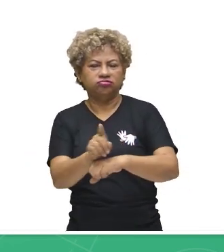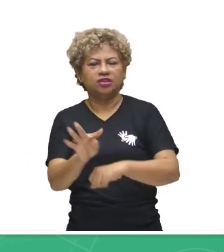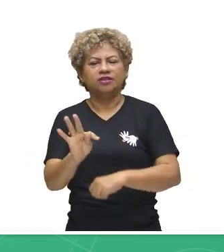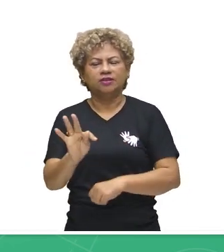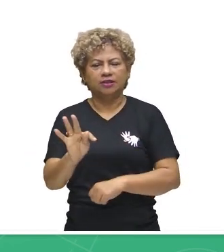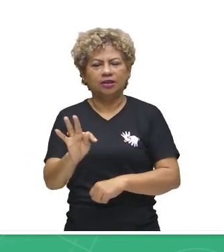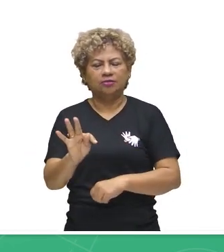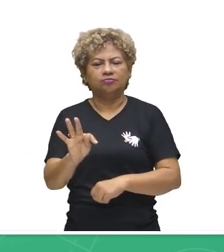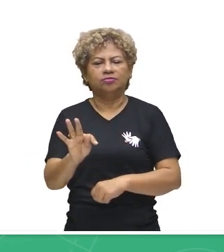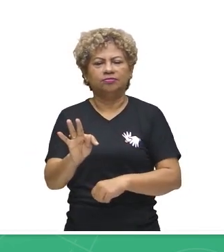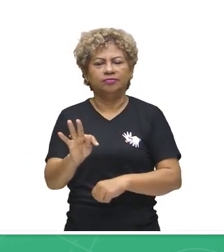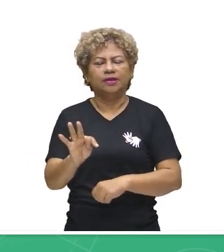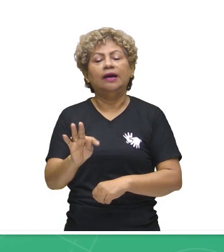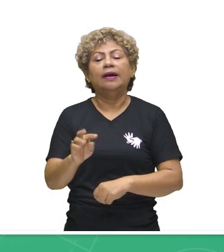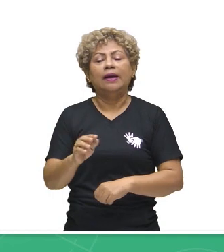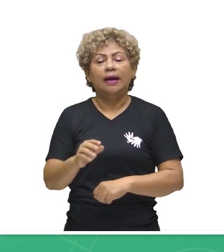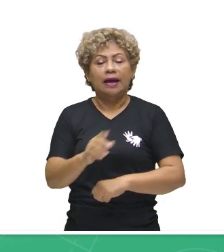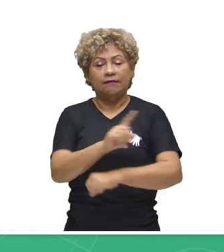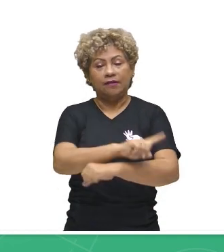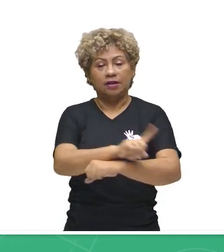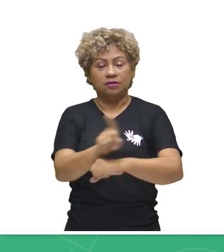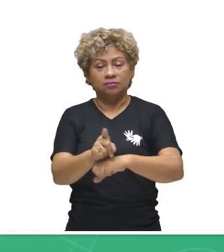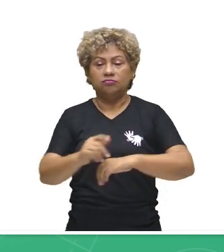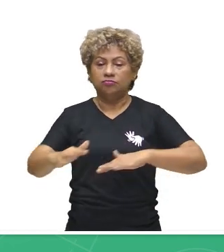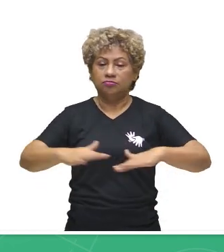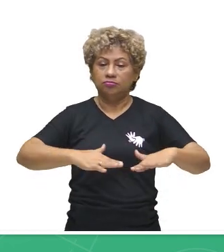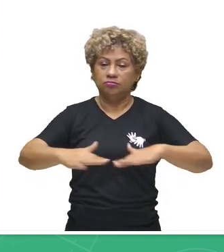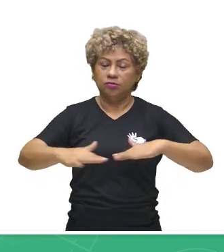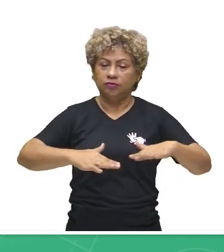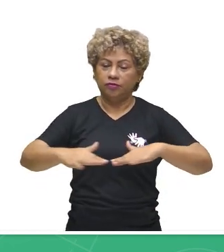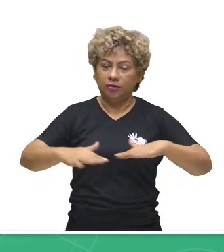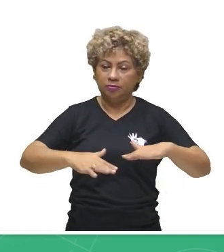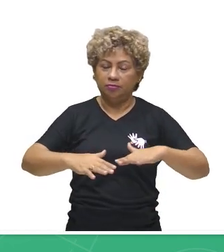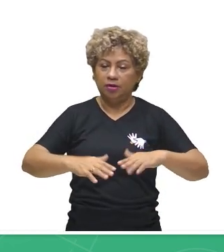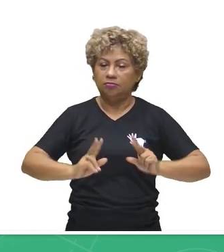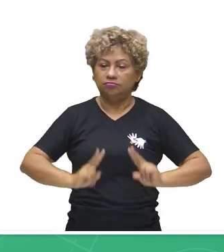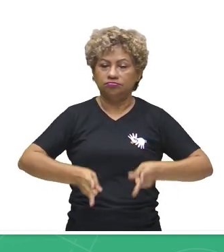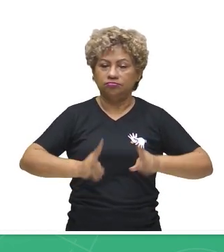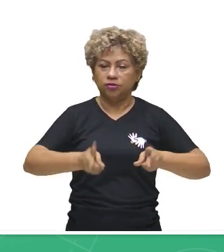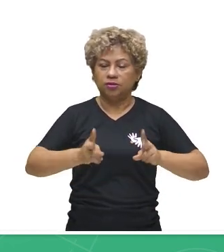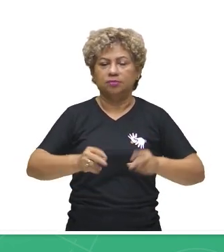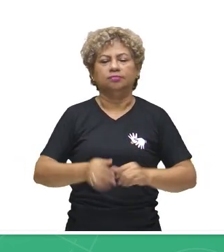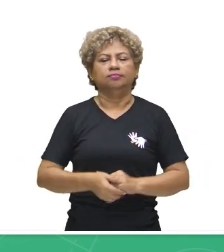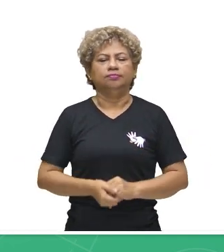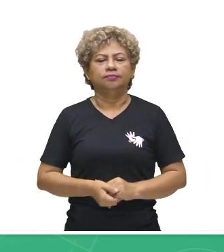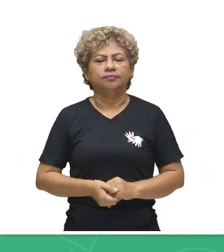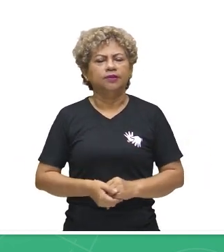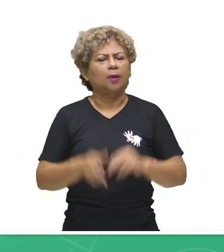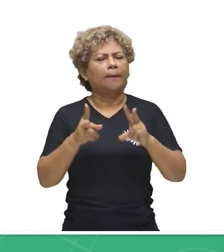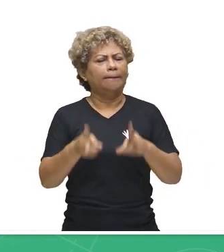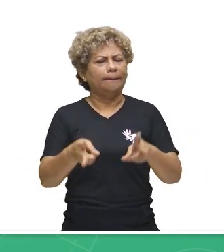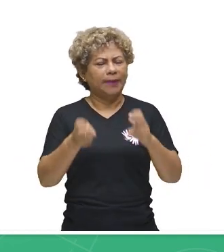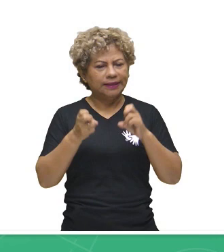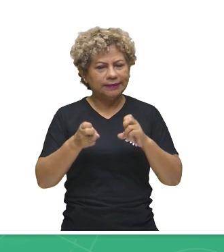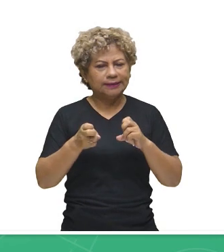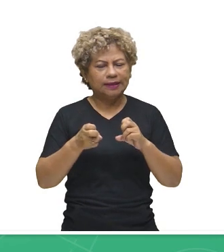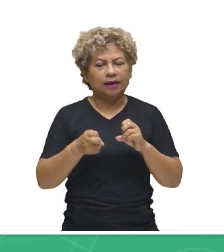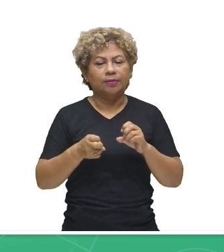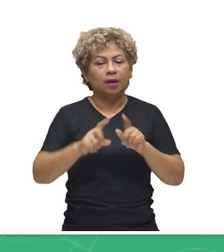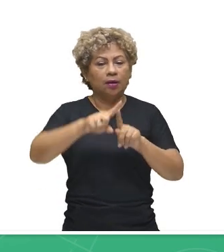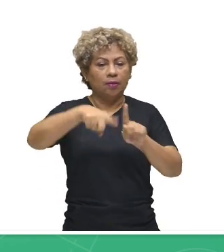intervalo de tempo, a minha velocidade no movimento uniforme, ela é constante. Vejam, velocidade